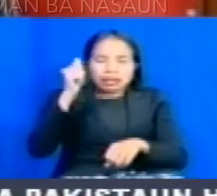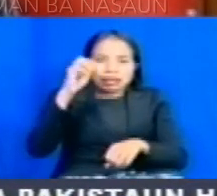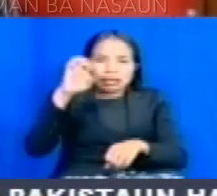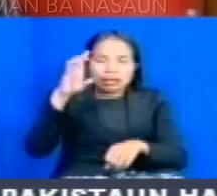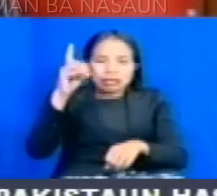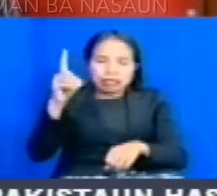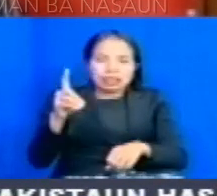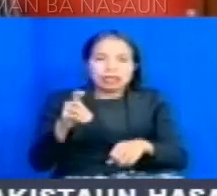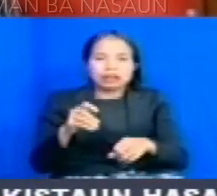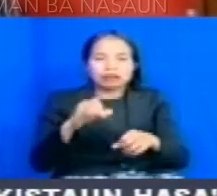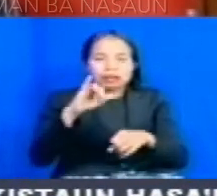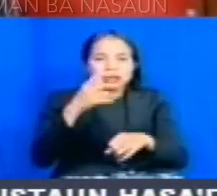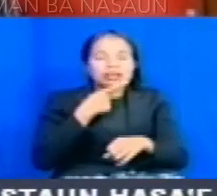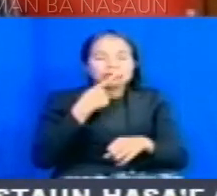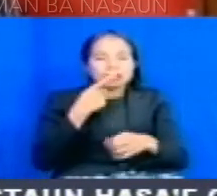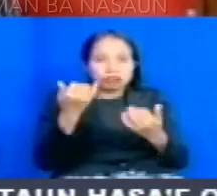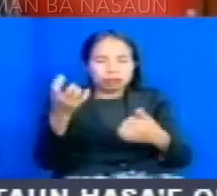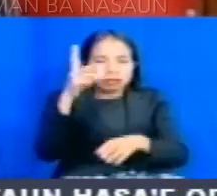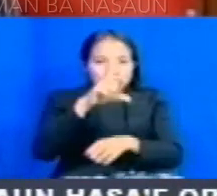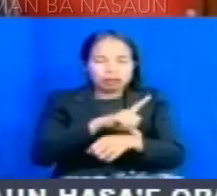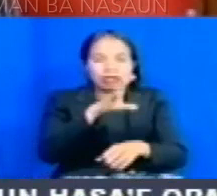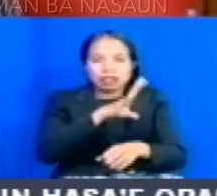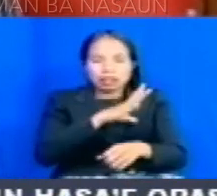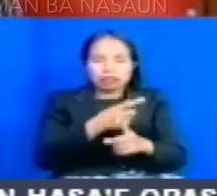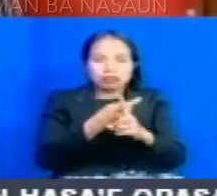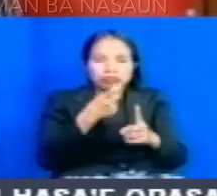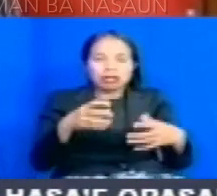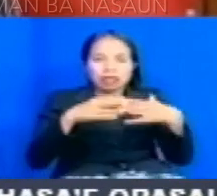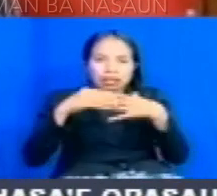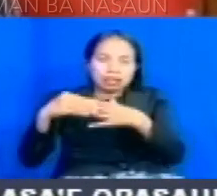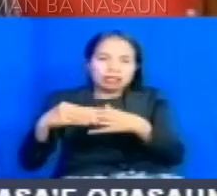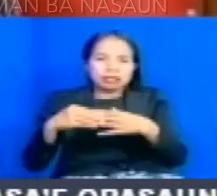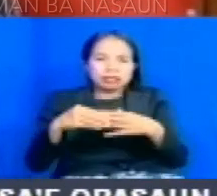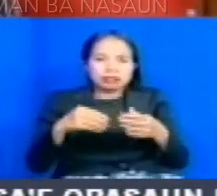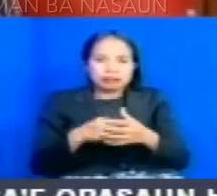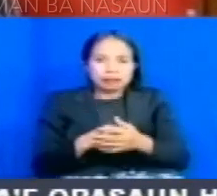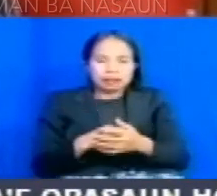Igreja Católica está em Loro. Reim que ataque, Liu-se de Dirança, Reverendíssimo,